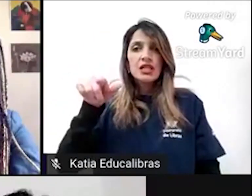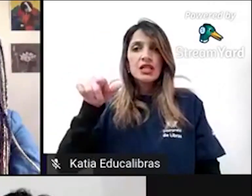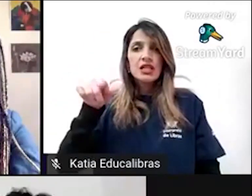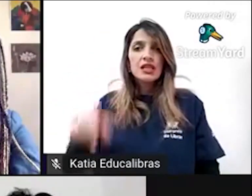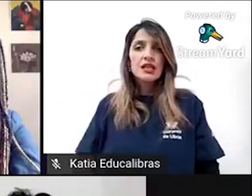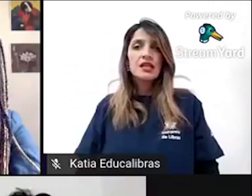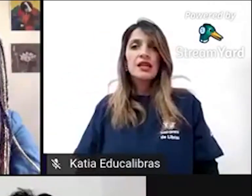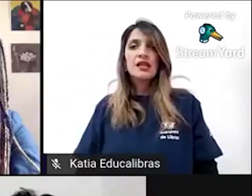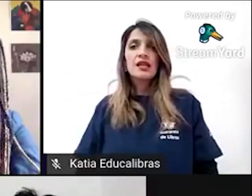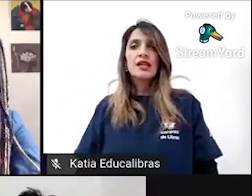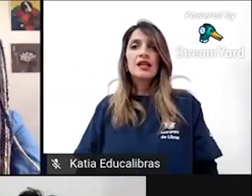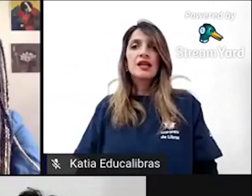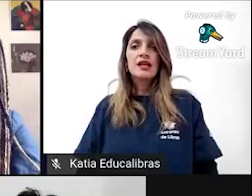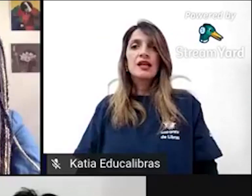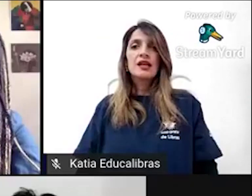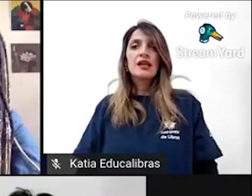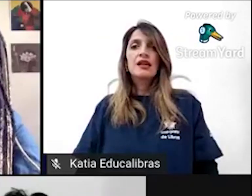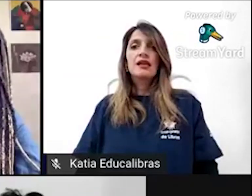Venha cá,